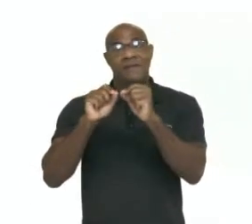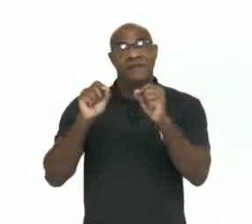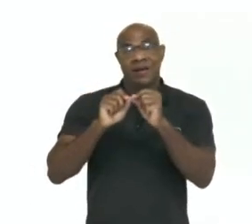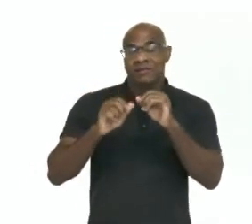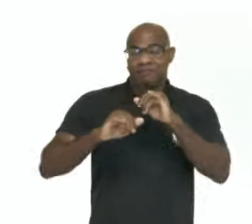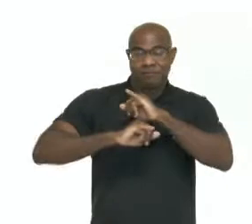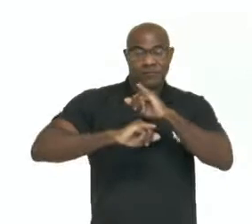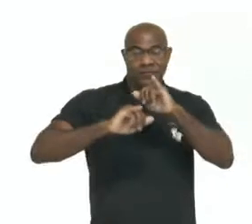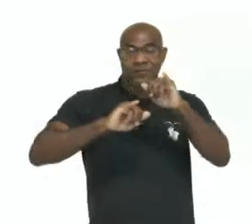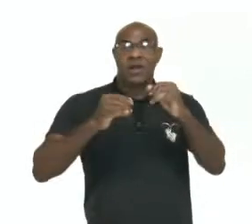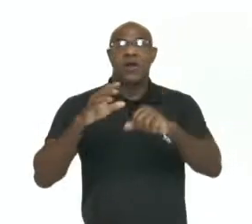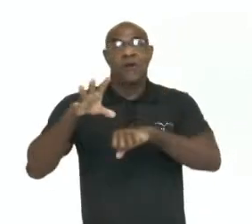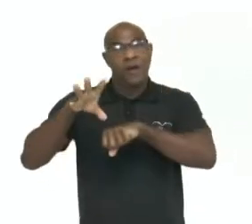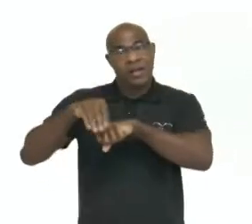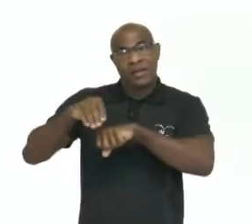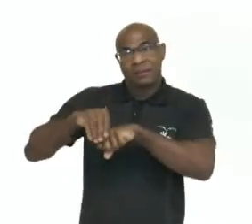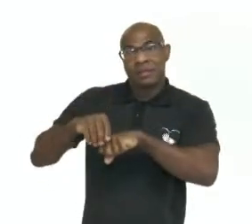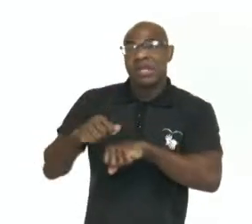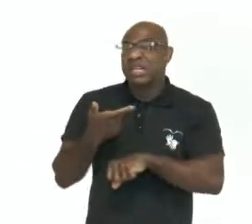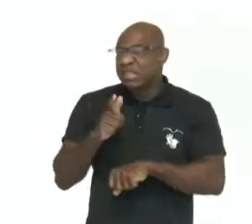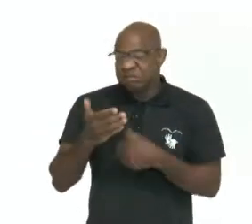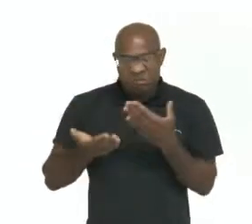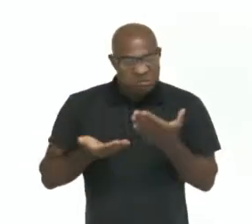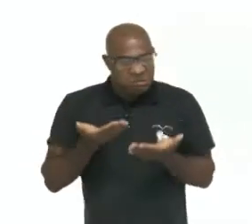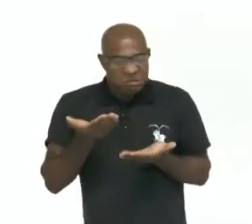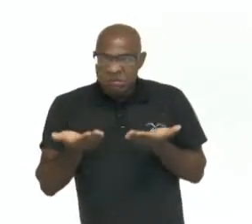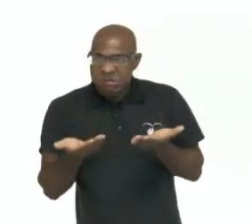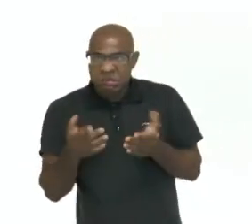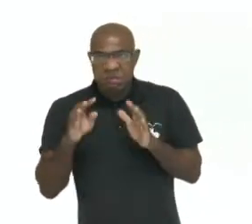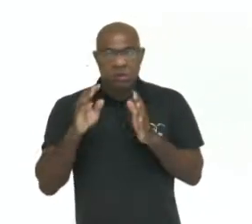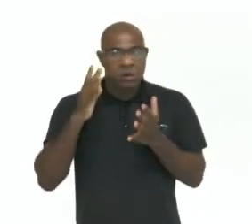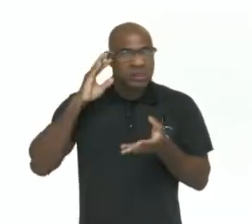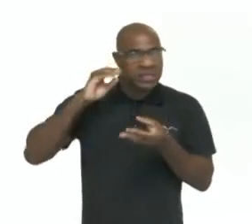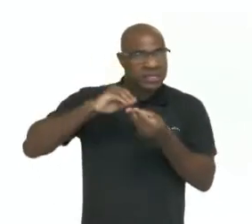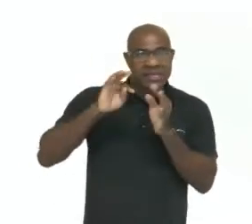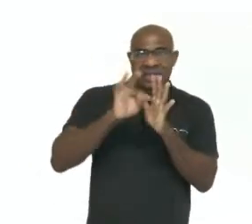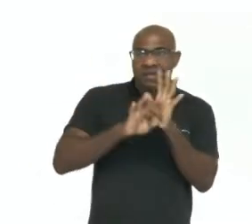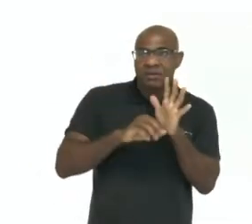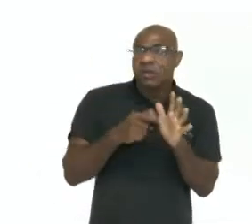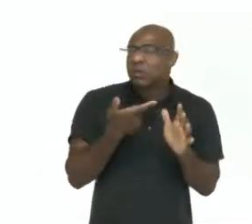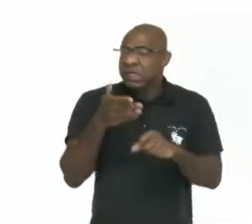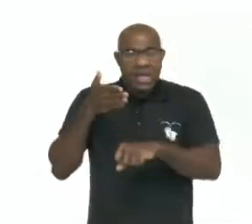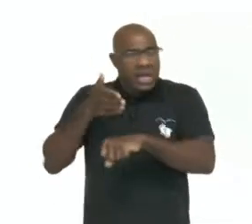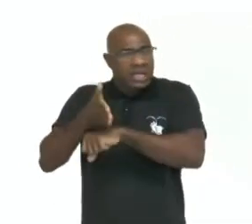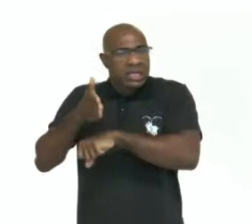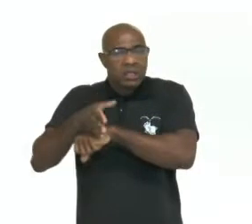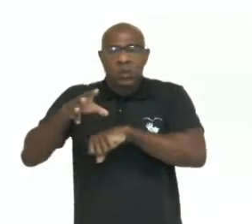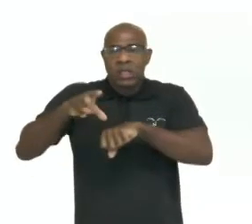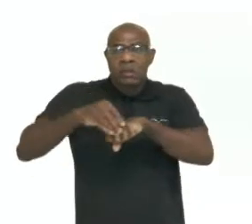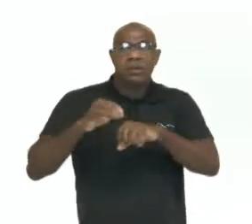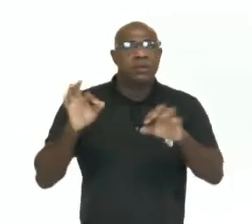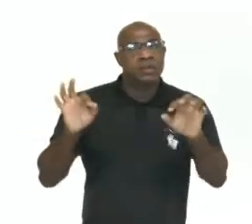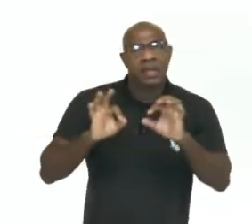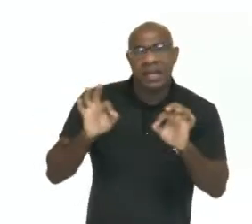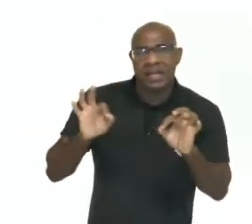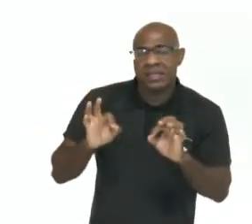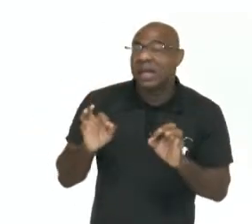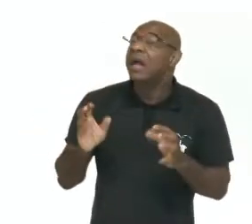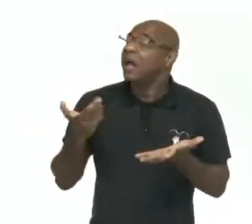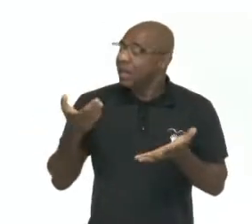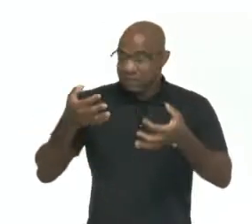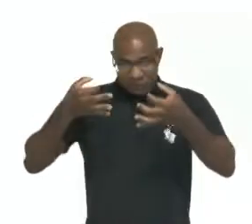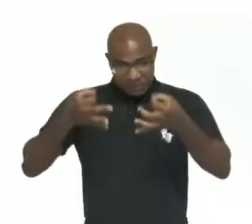conhecimento. Sem habilidade de compreender textos, portanto, não se tem acesso a nenhum conhecimento. Essa constatação